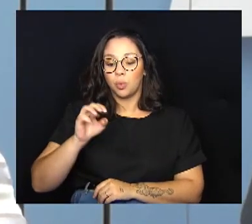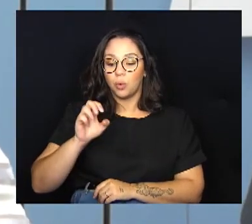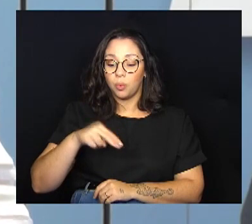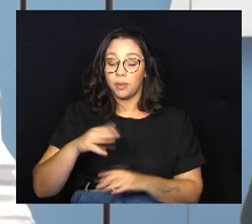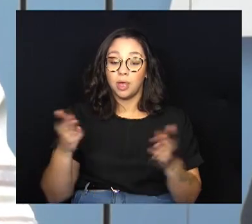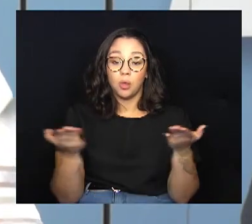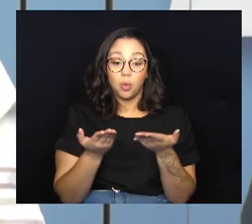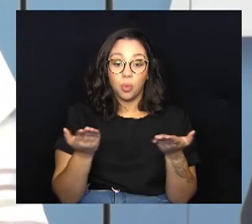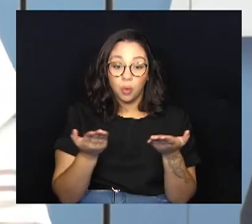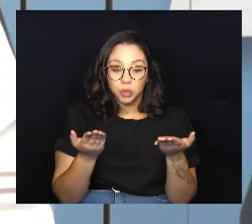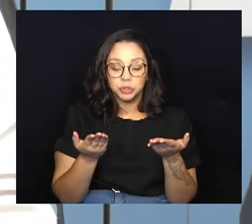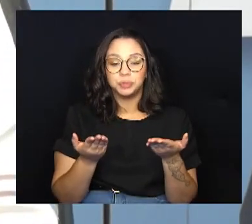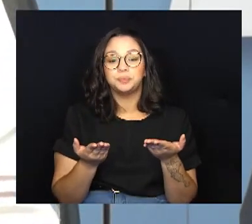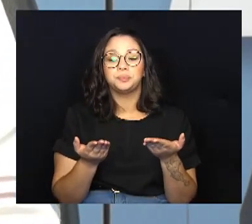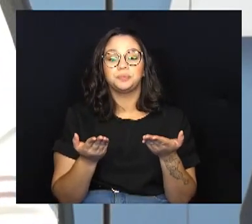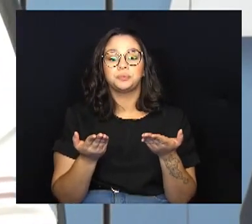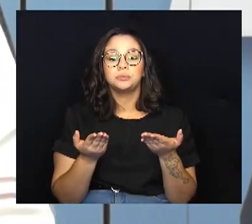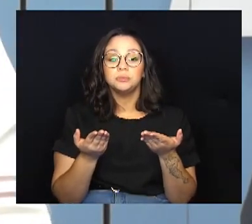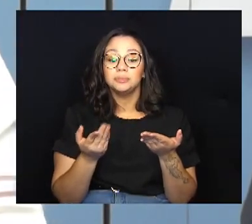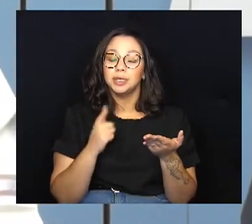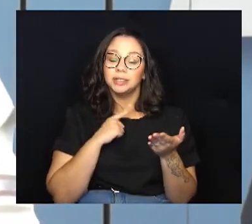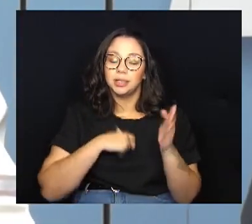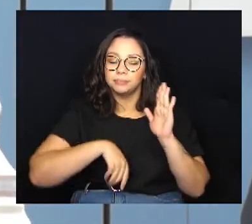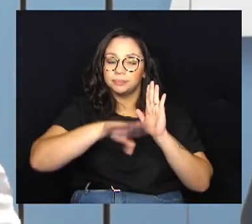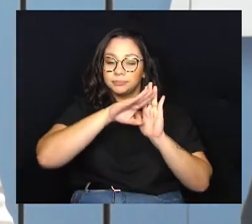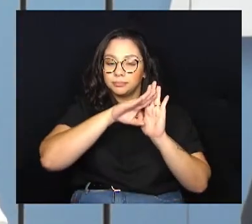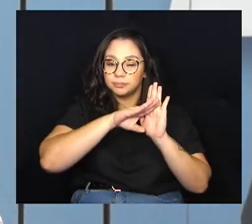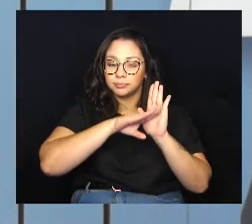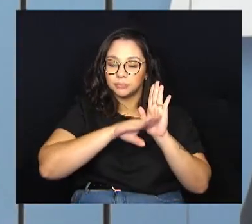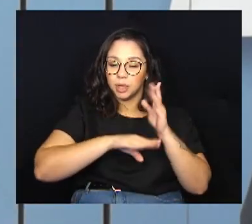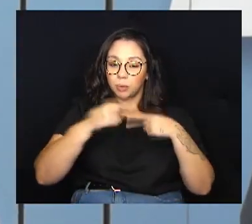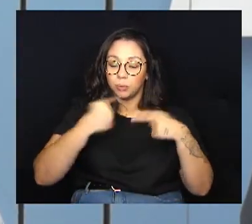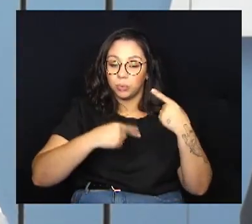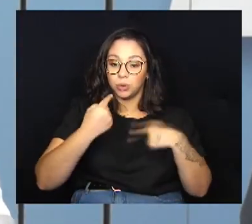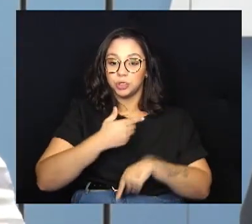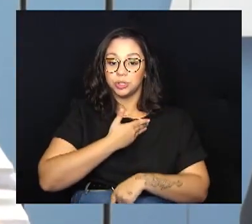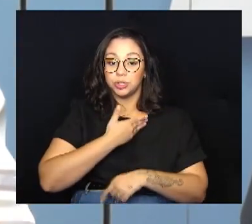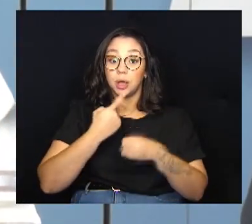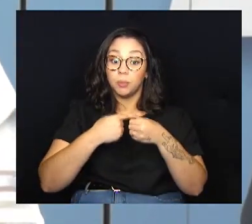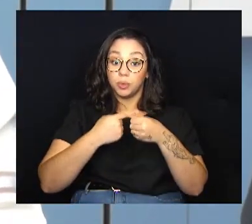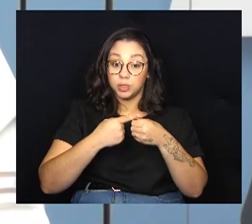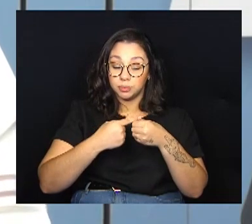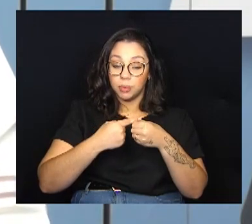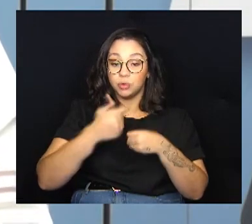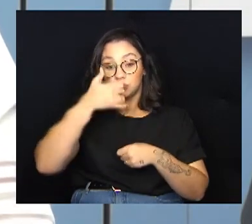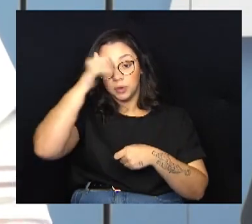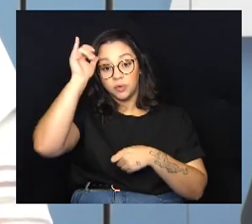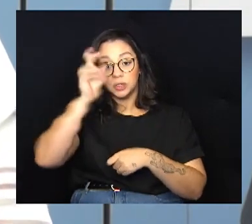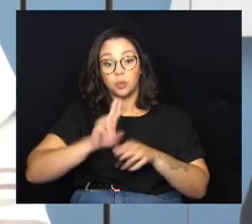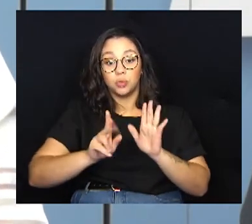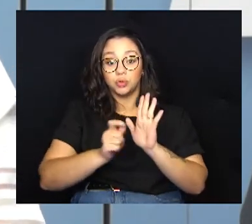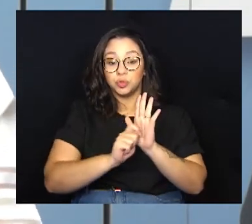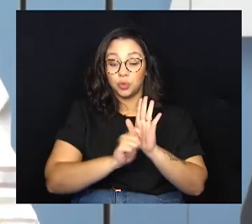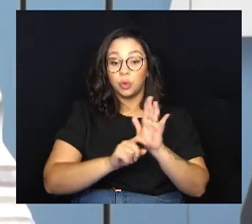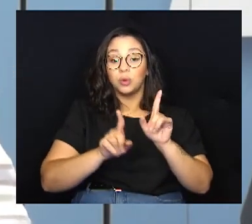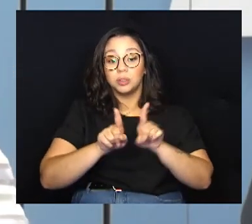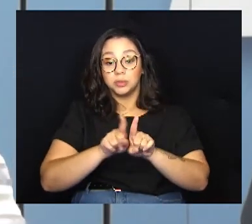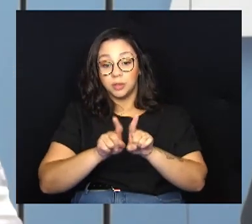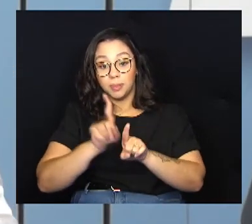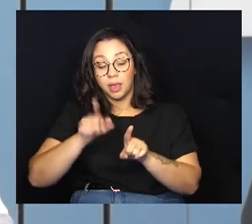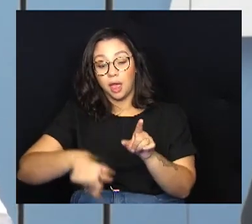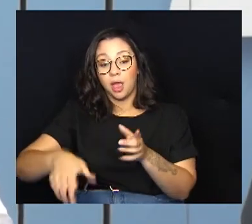acho, para mim, ele é o norteador da política de álcool e drogas, porque a moradia, ela dá sustentação a uma